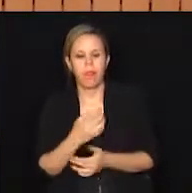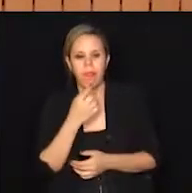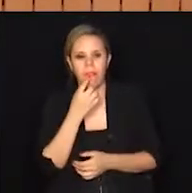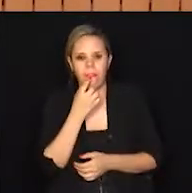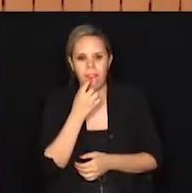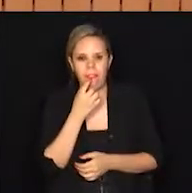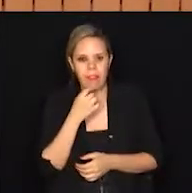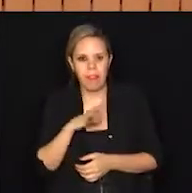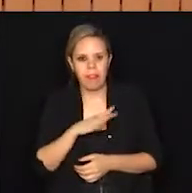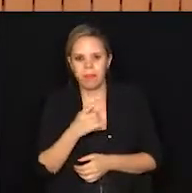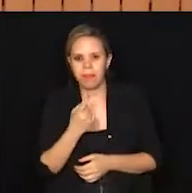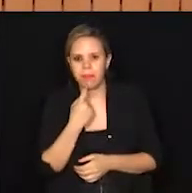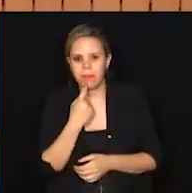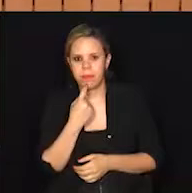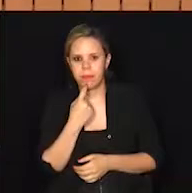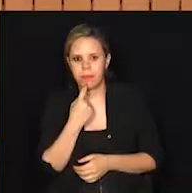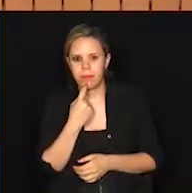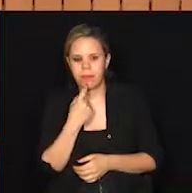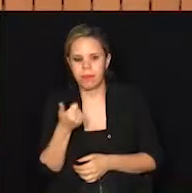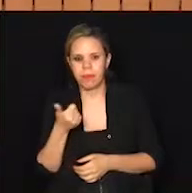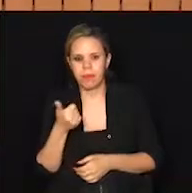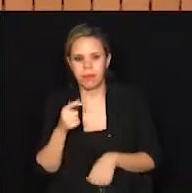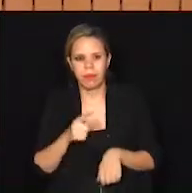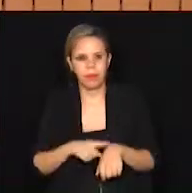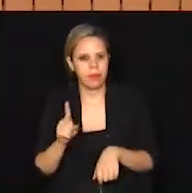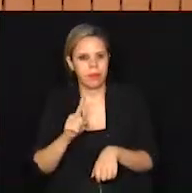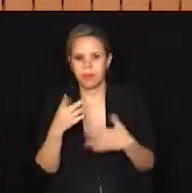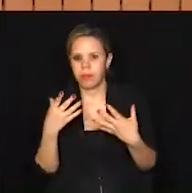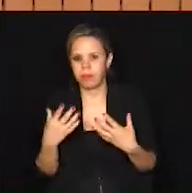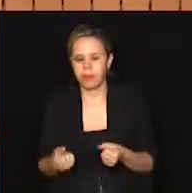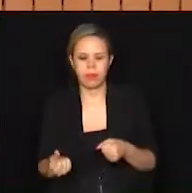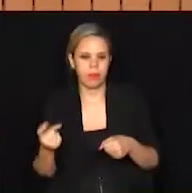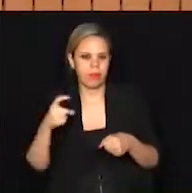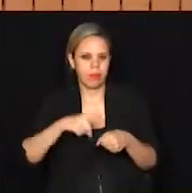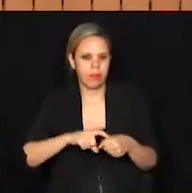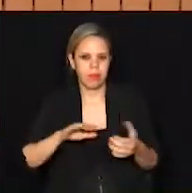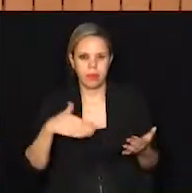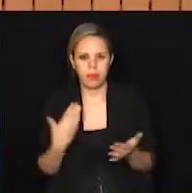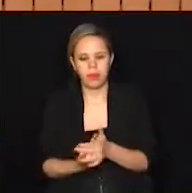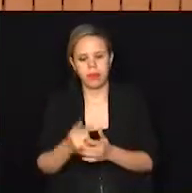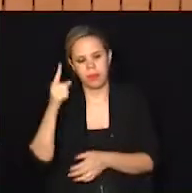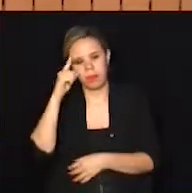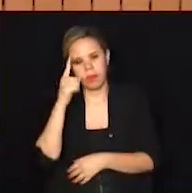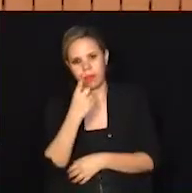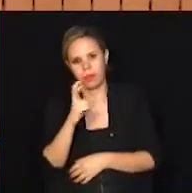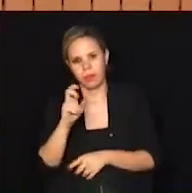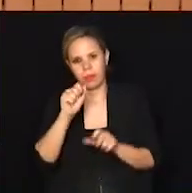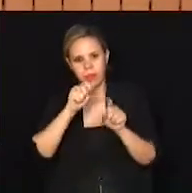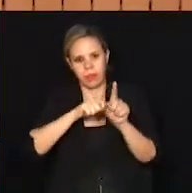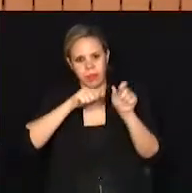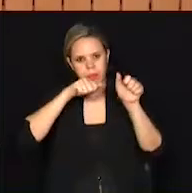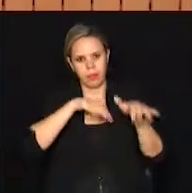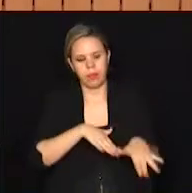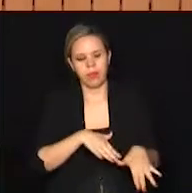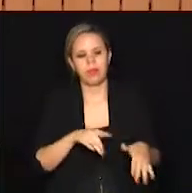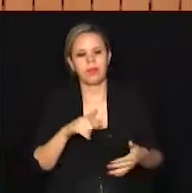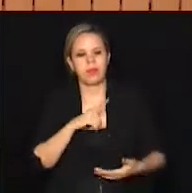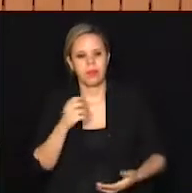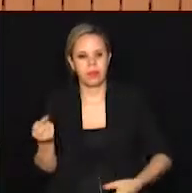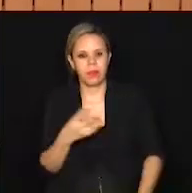A cidade de Campinas, num primeiro momento, não permitiu esse retorno, pelo menos até o dia 15 de setembro, quando haverá